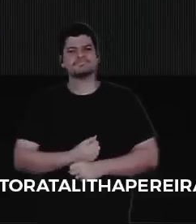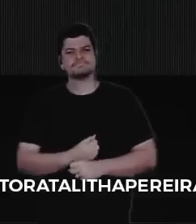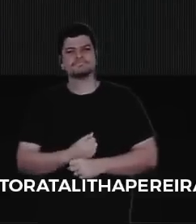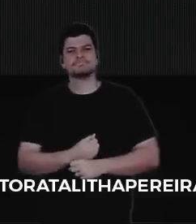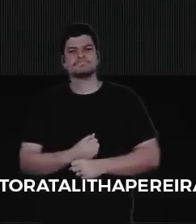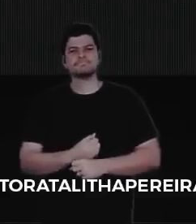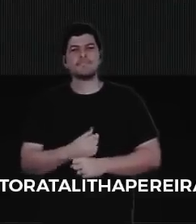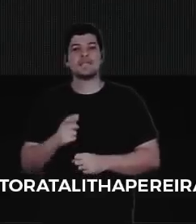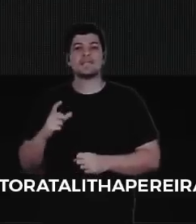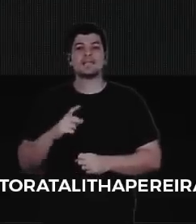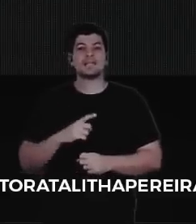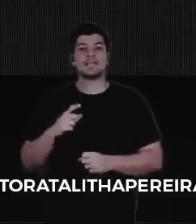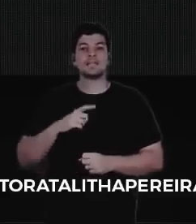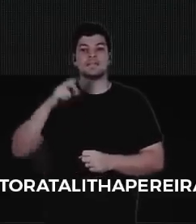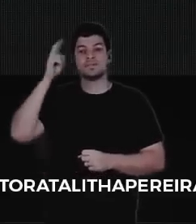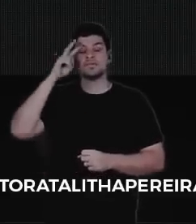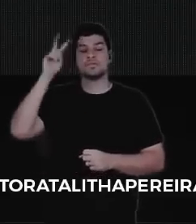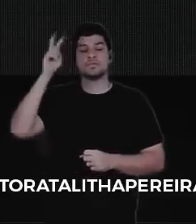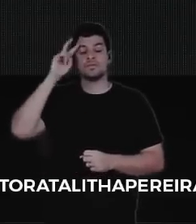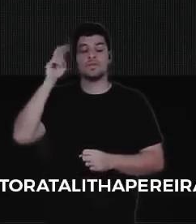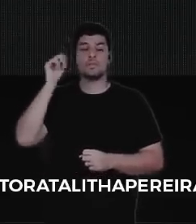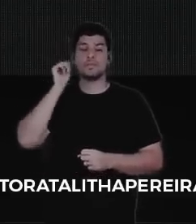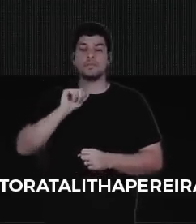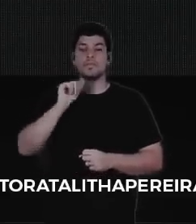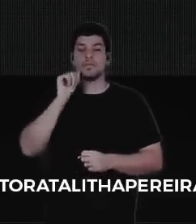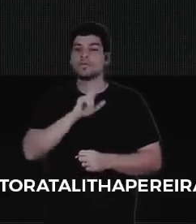Eu vi a história de uma mulher chamada Margareta.